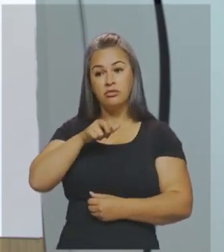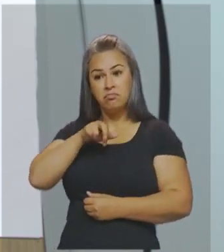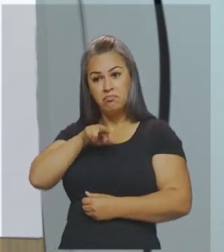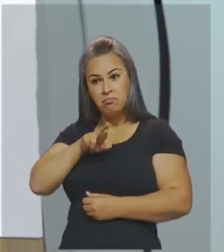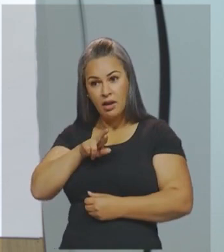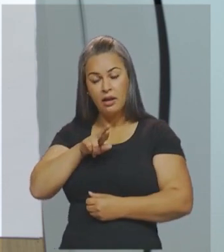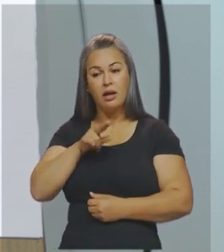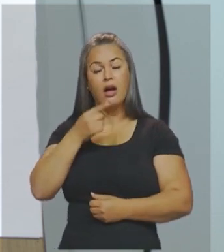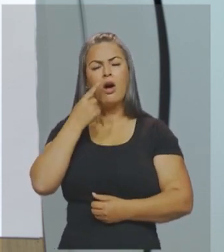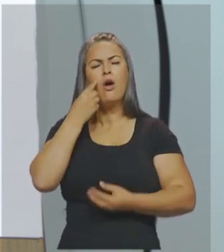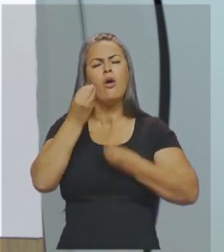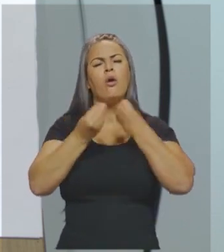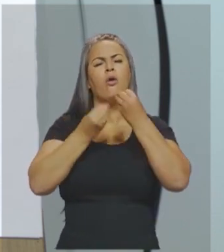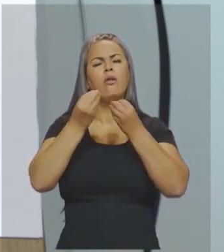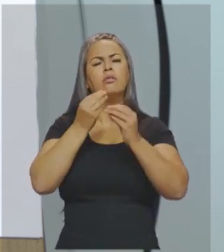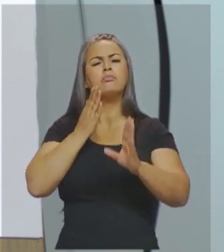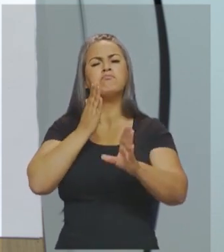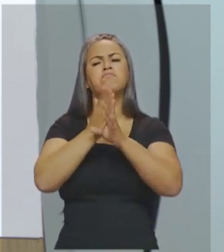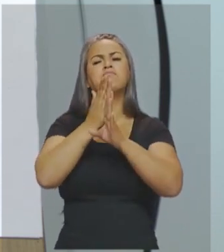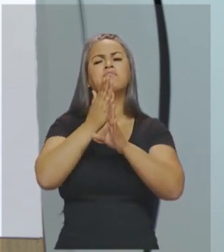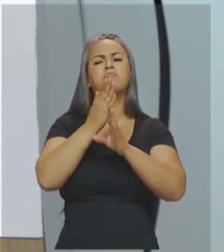posição